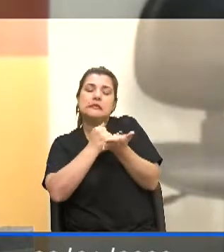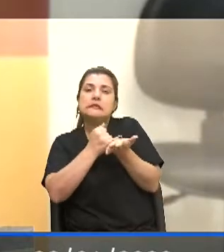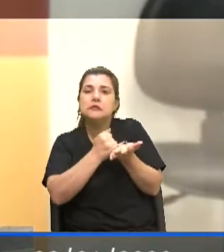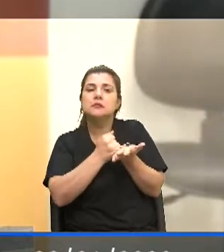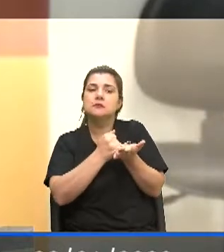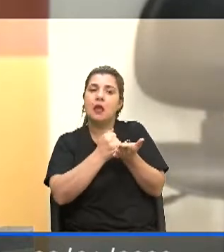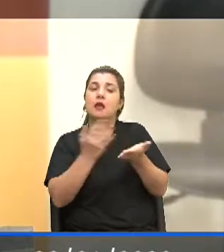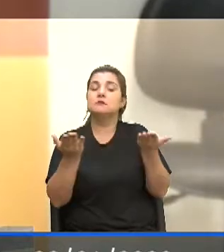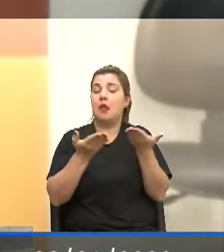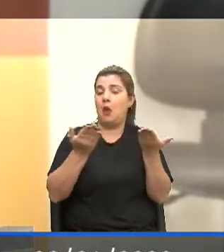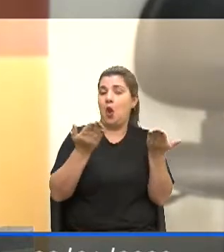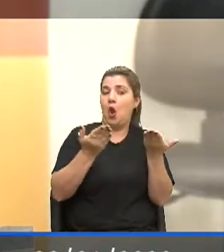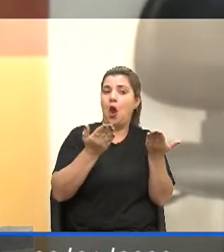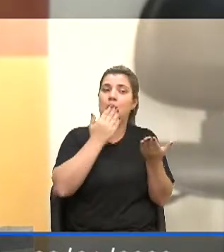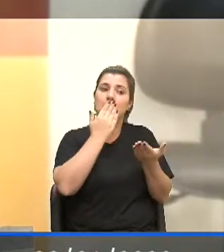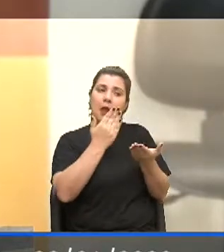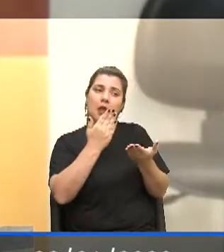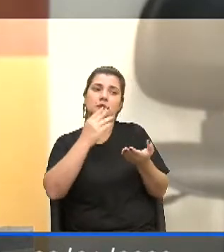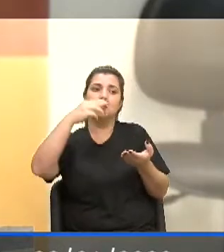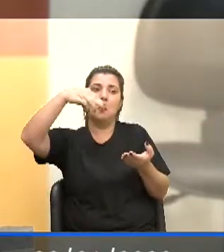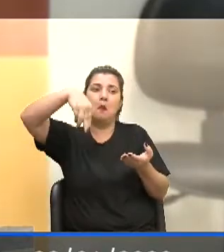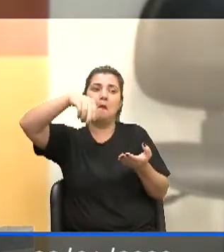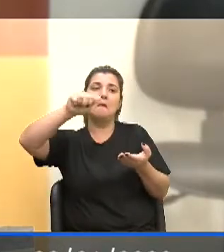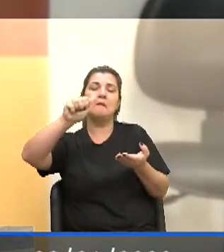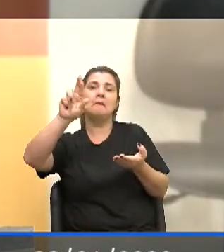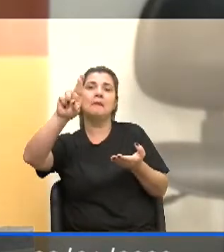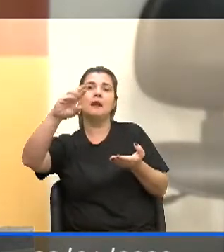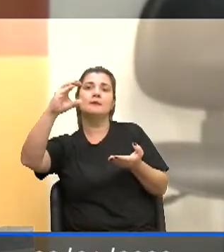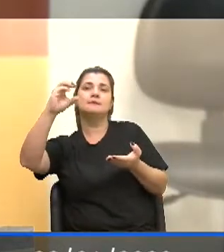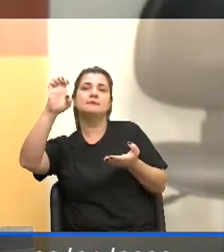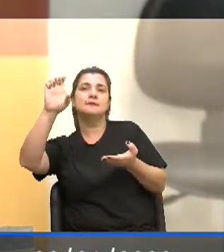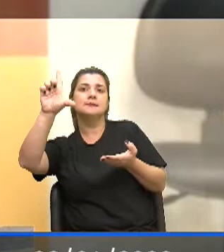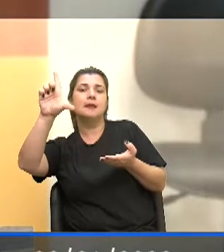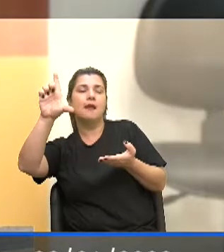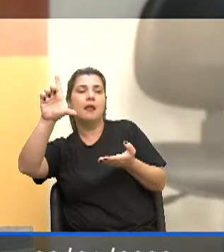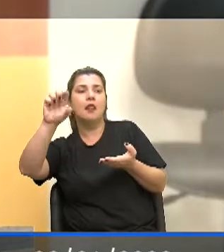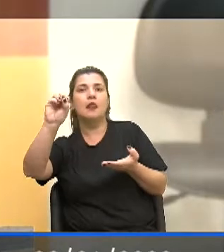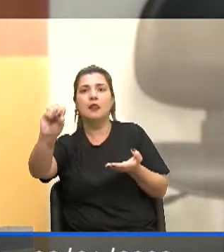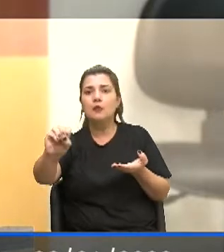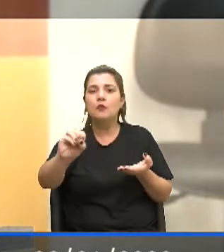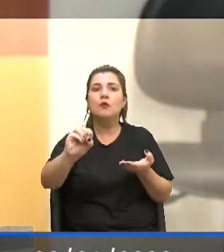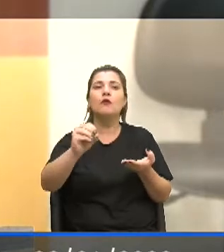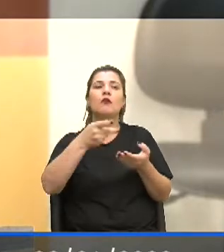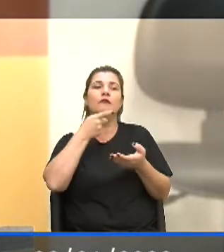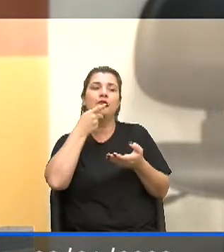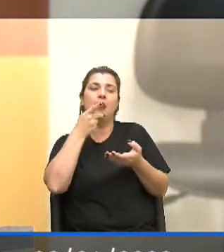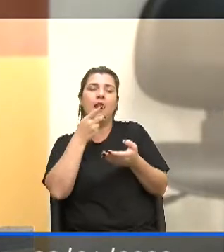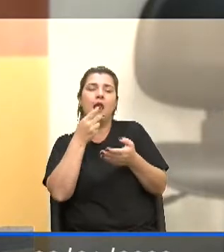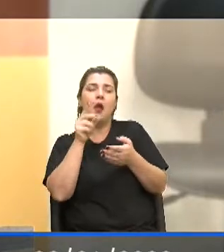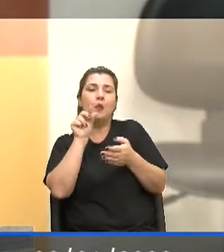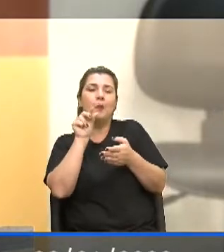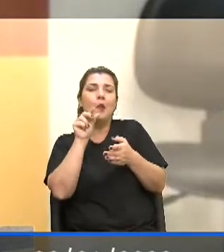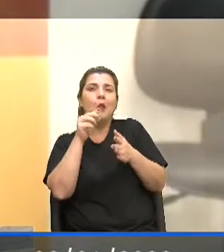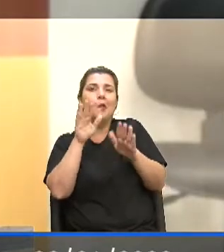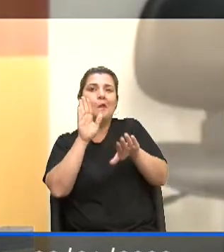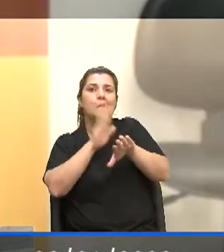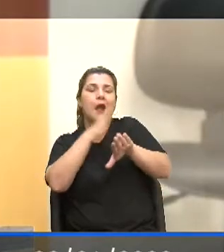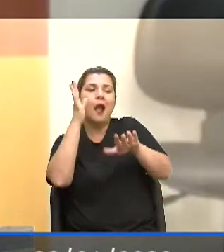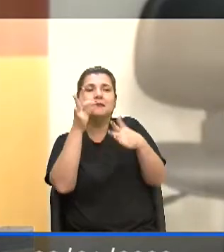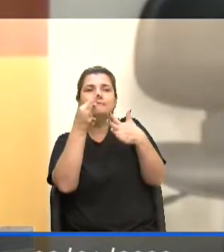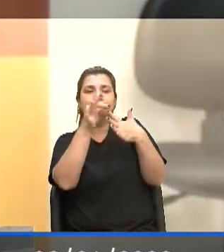o Marcelo, para ele poder entrar um pouco mais no detalhe. Depois a Tani fala sobre